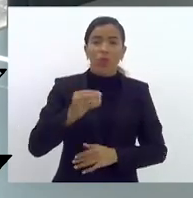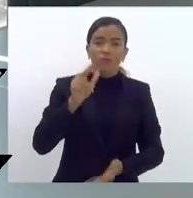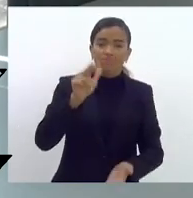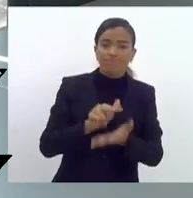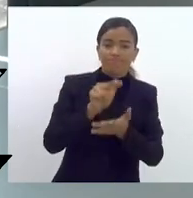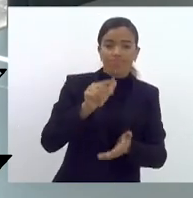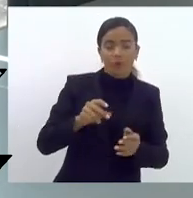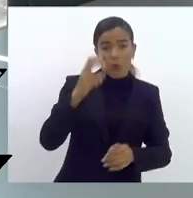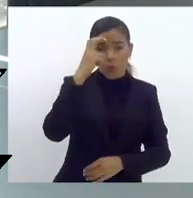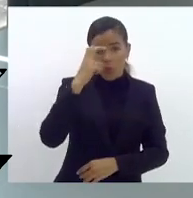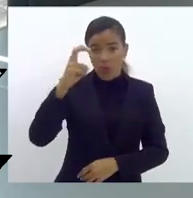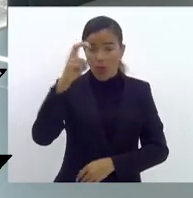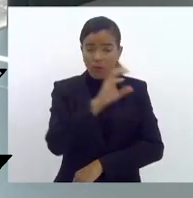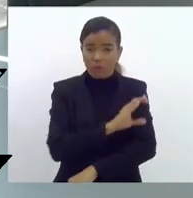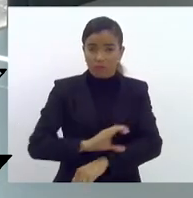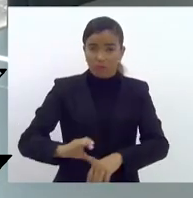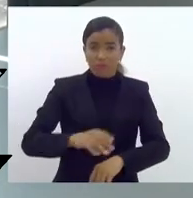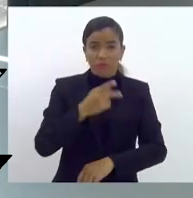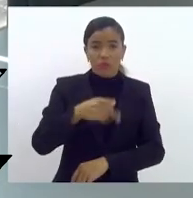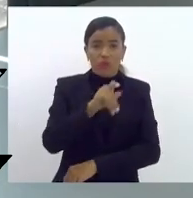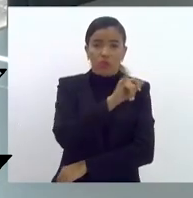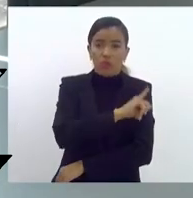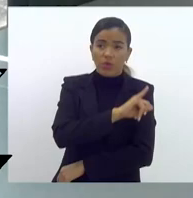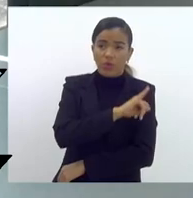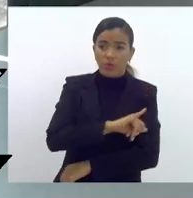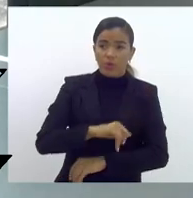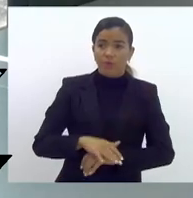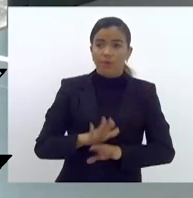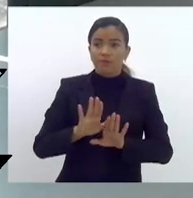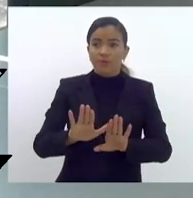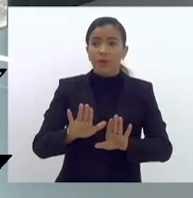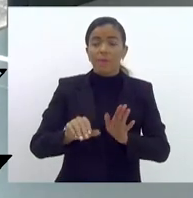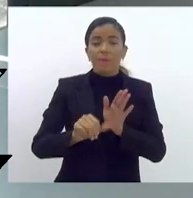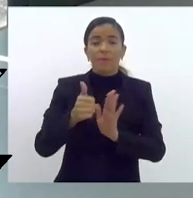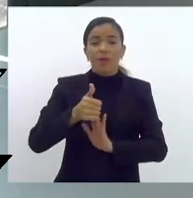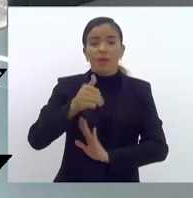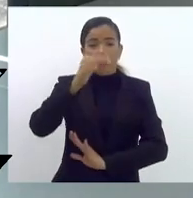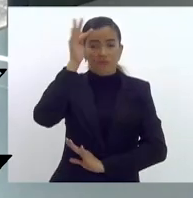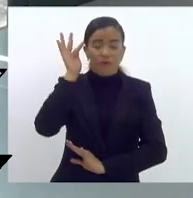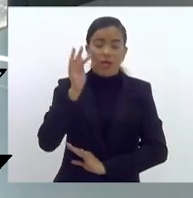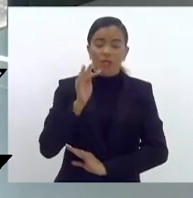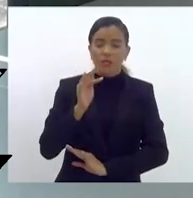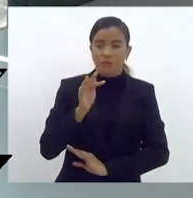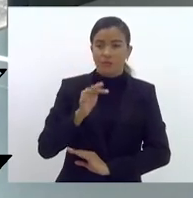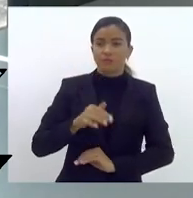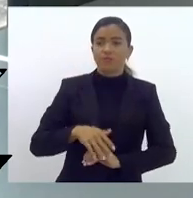para aparecer Deputado Fred Pacheco não sem antes saudar e nos presentes